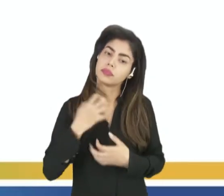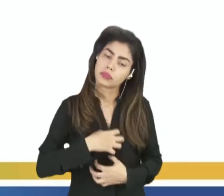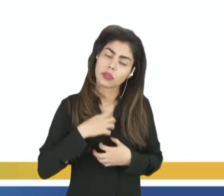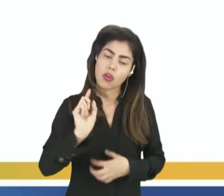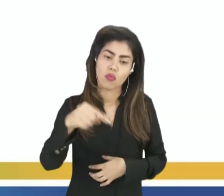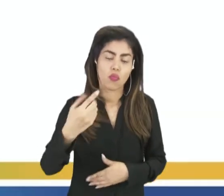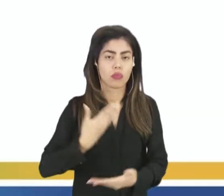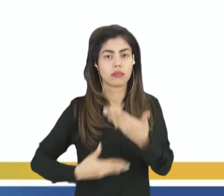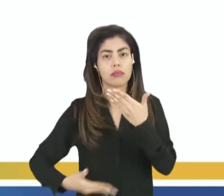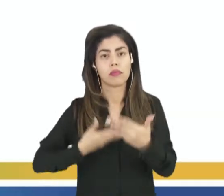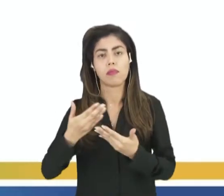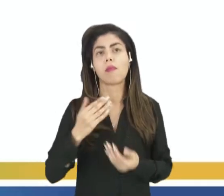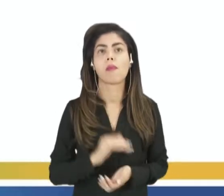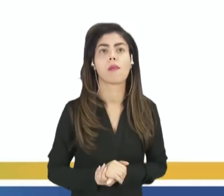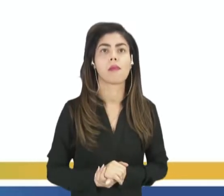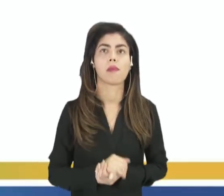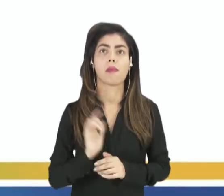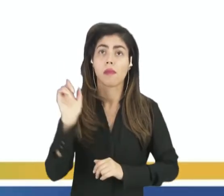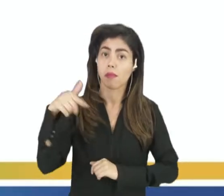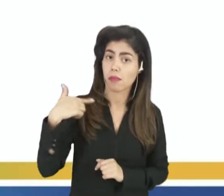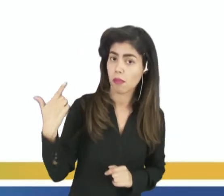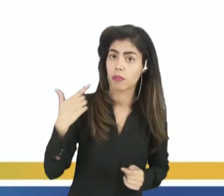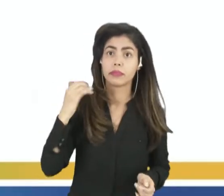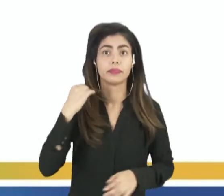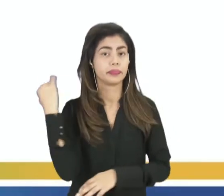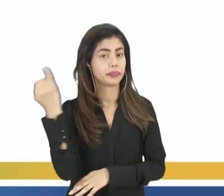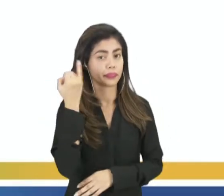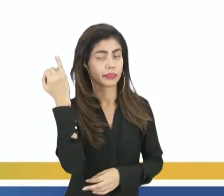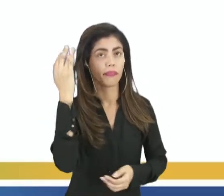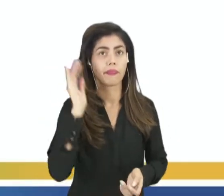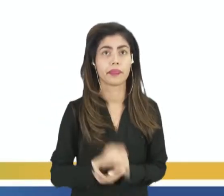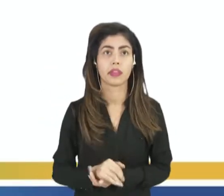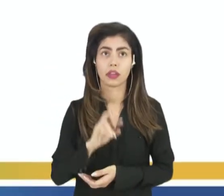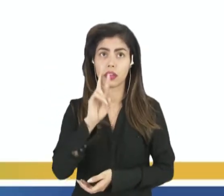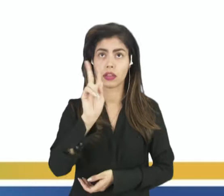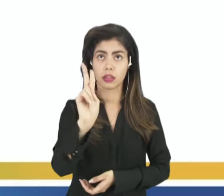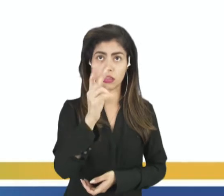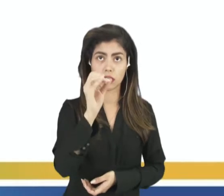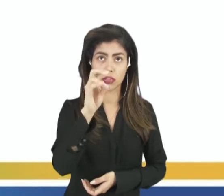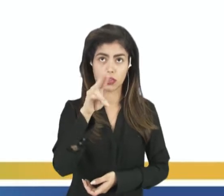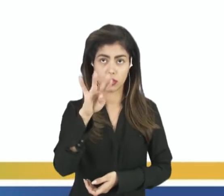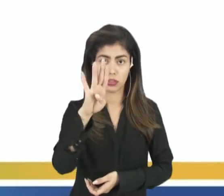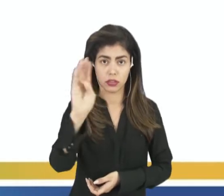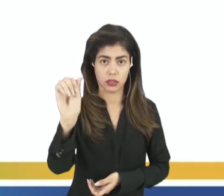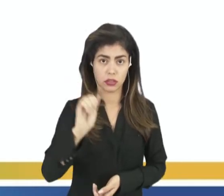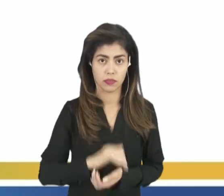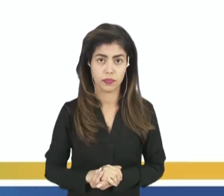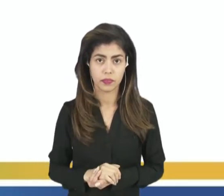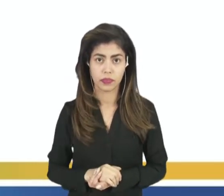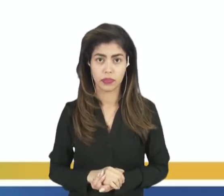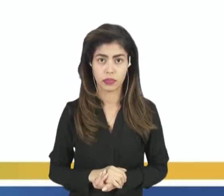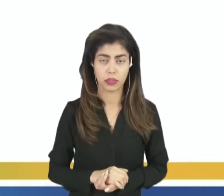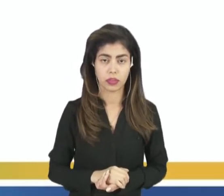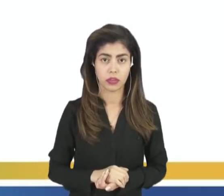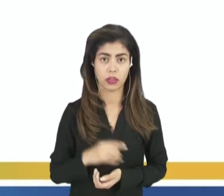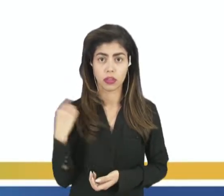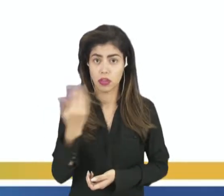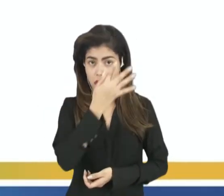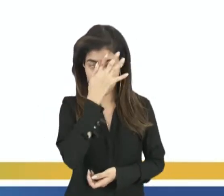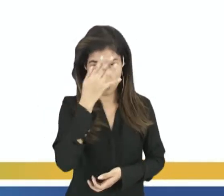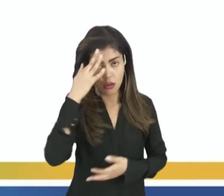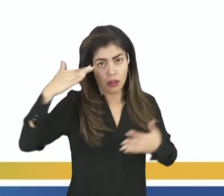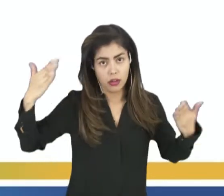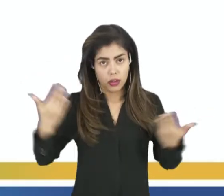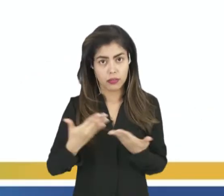com o outro. Os contratualistas, principalmente Hobbes, que a gente vai ver a diferença entre cada um deles, principalmente Hobbes, que é o nosso filósofo